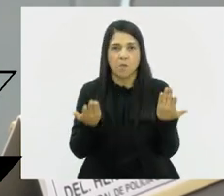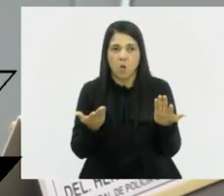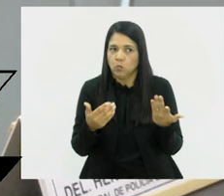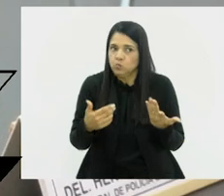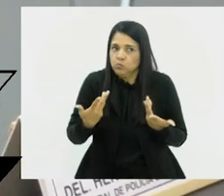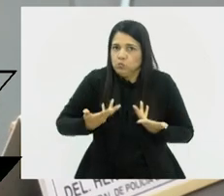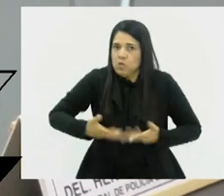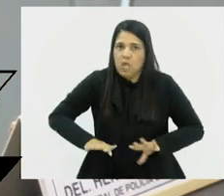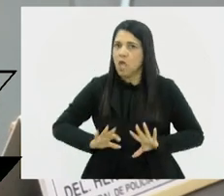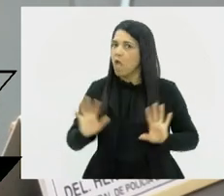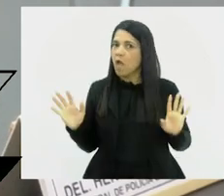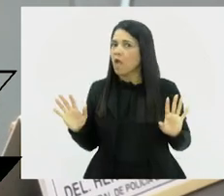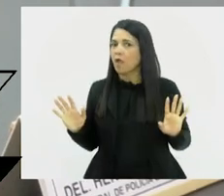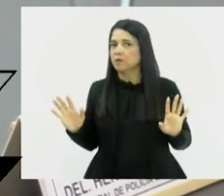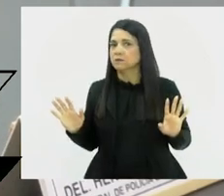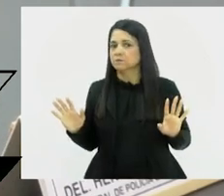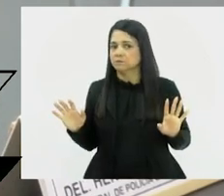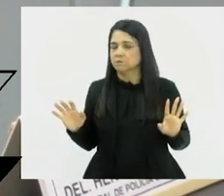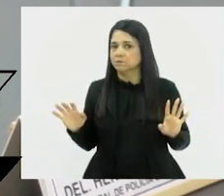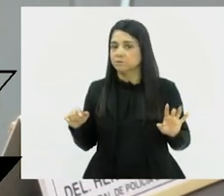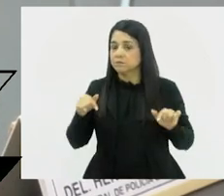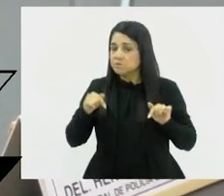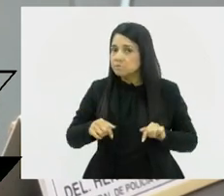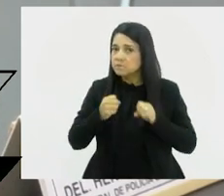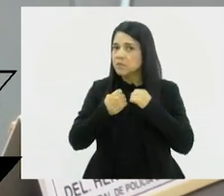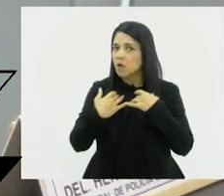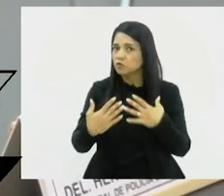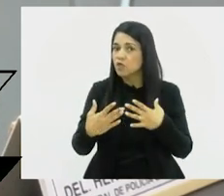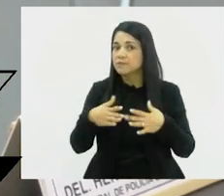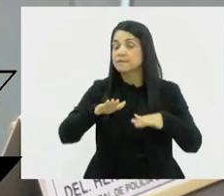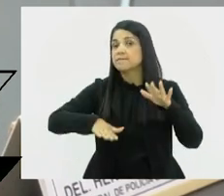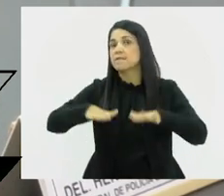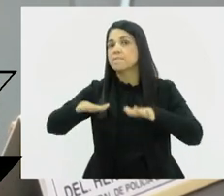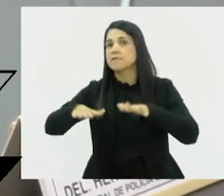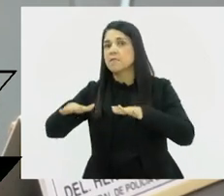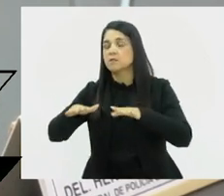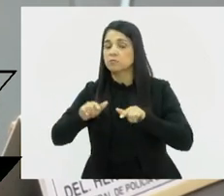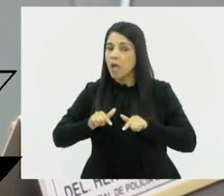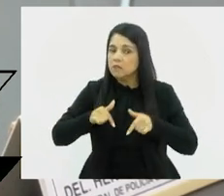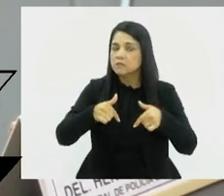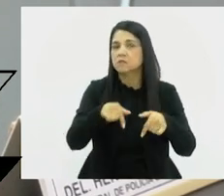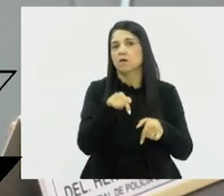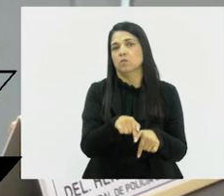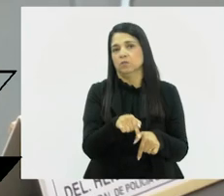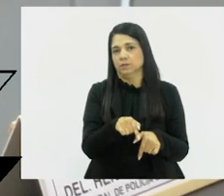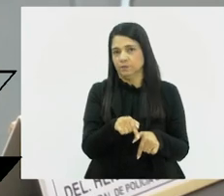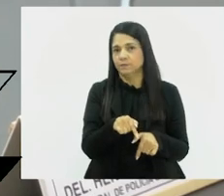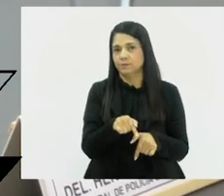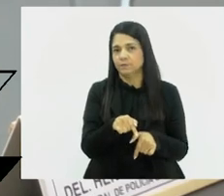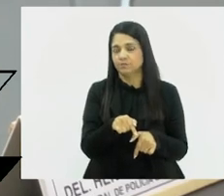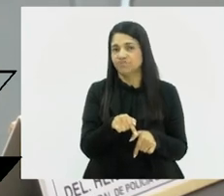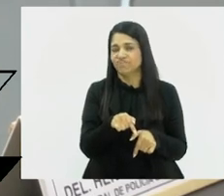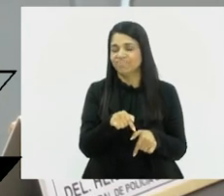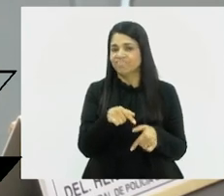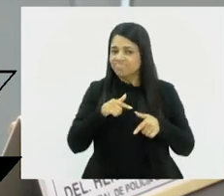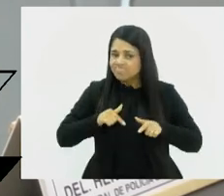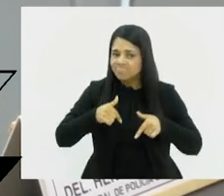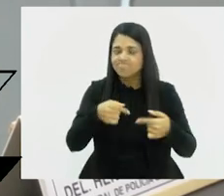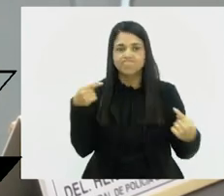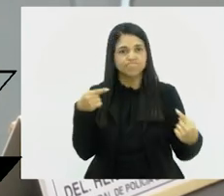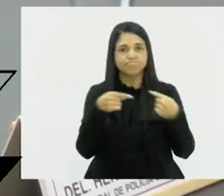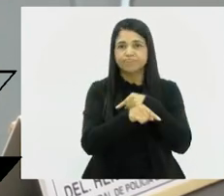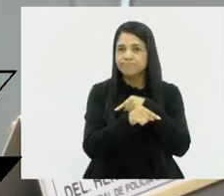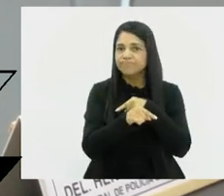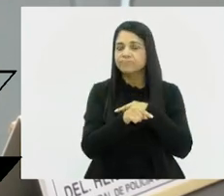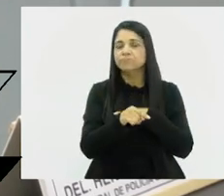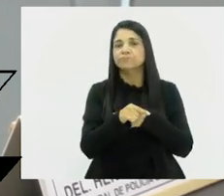esteja buscando aqui, né? Porque é depender da situação. Se tiver uma ação realmente inadequada por parte do agente público,